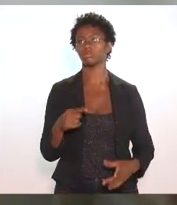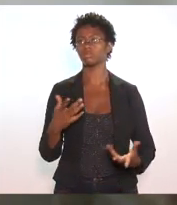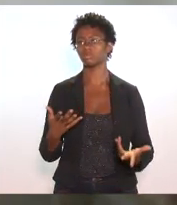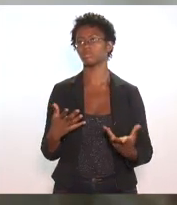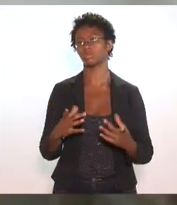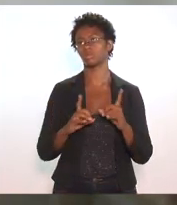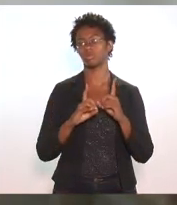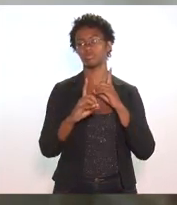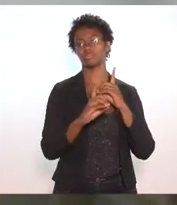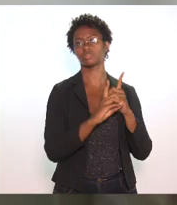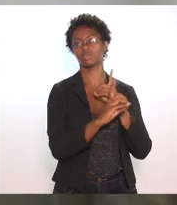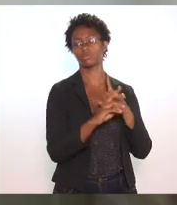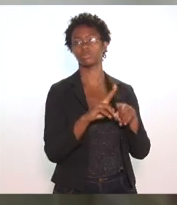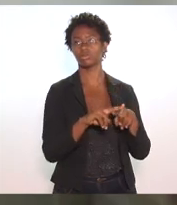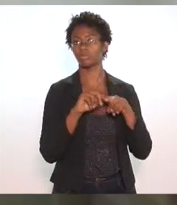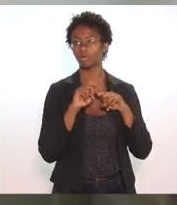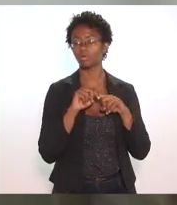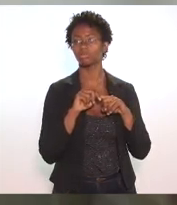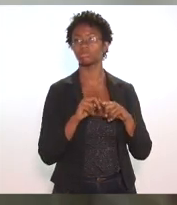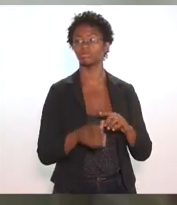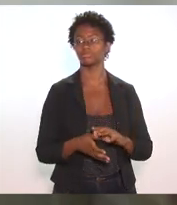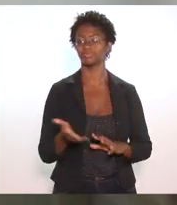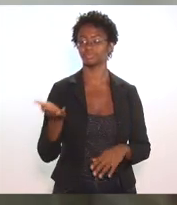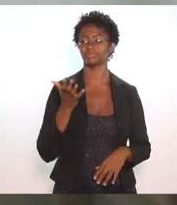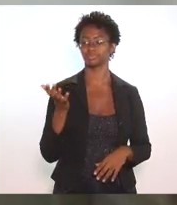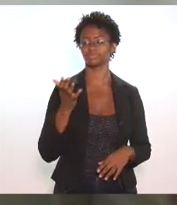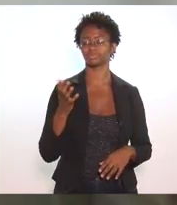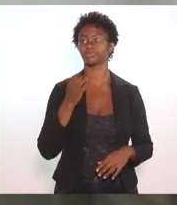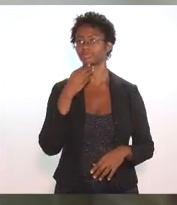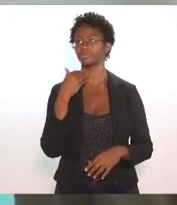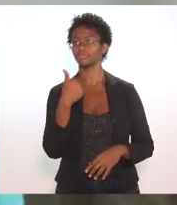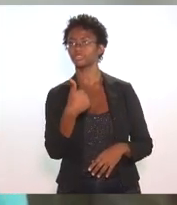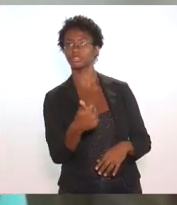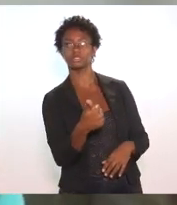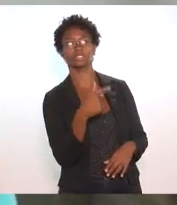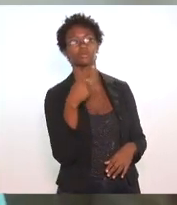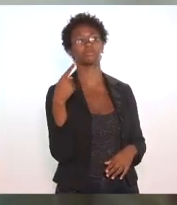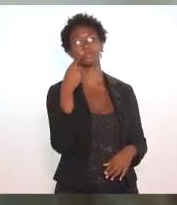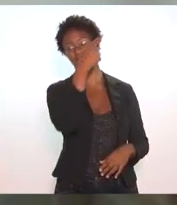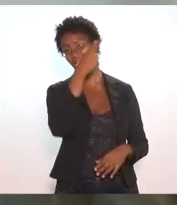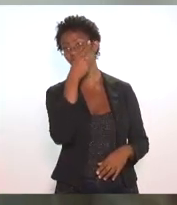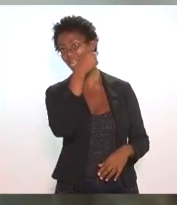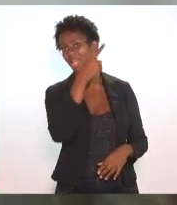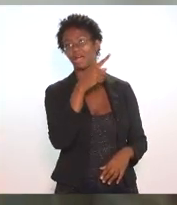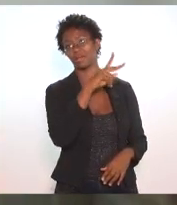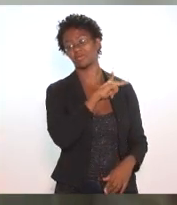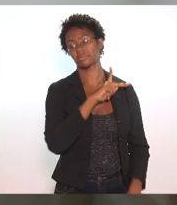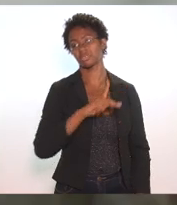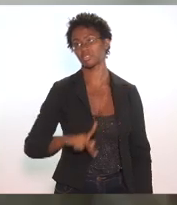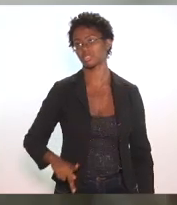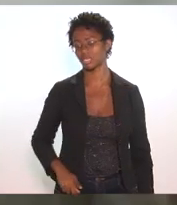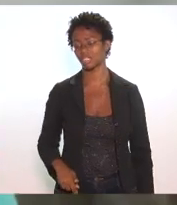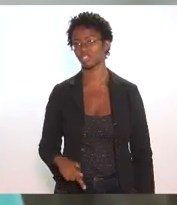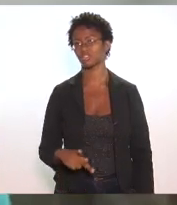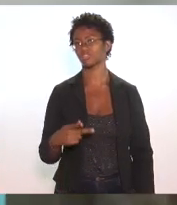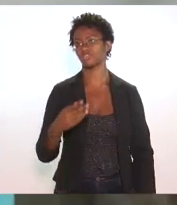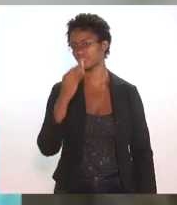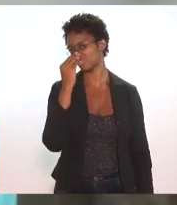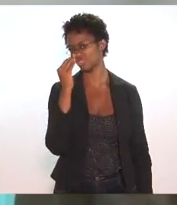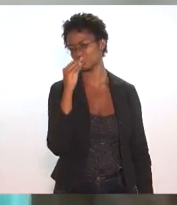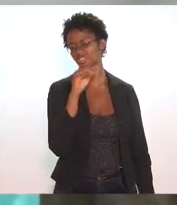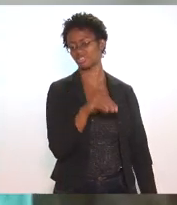restritivas porque querem ficar de bem com o Palácio do Planalto, não se importando de